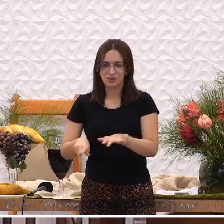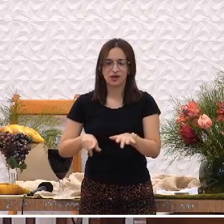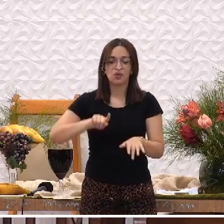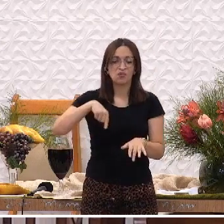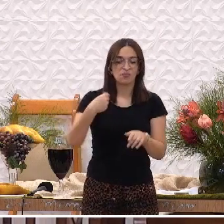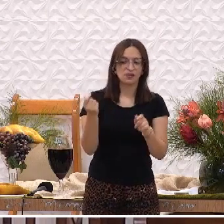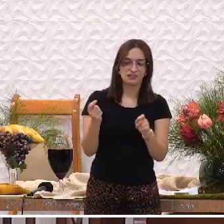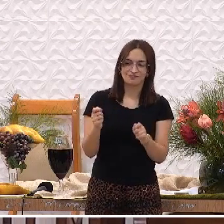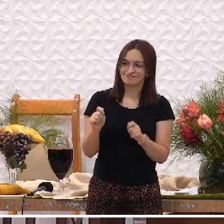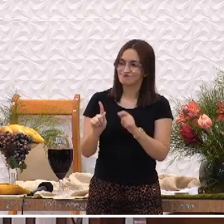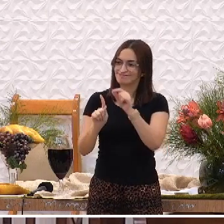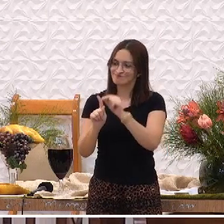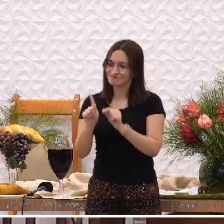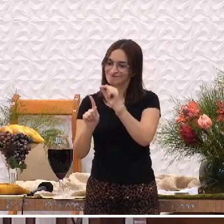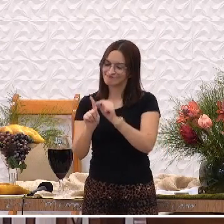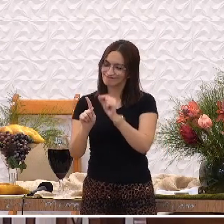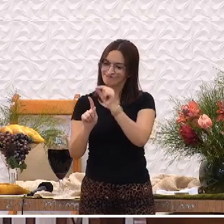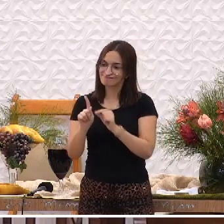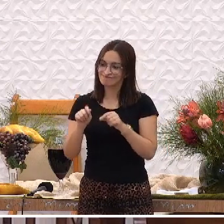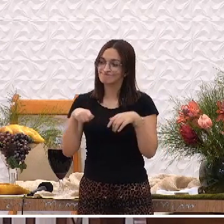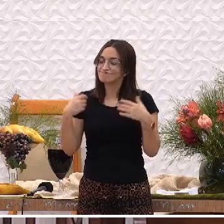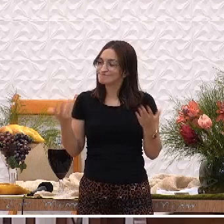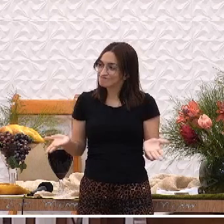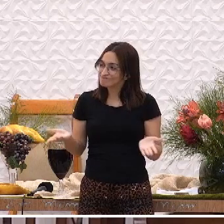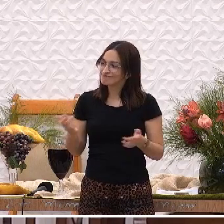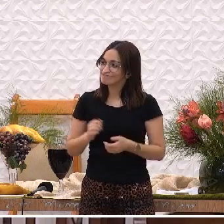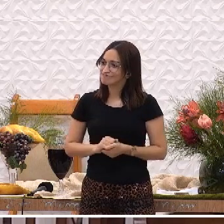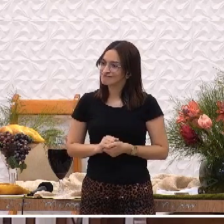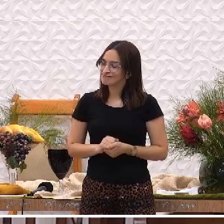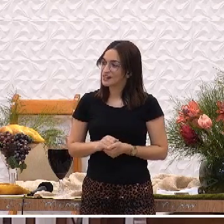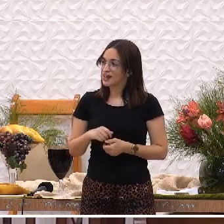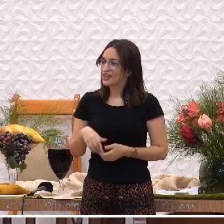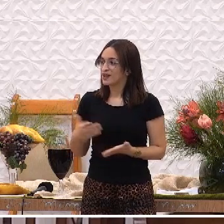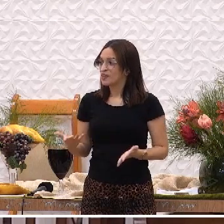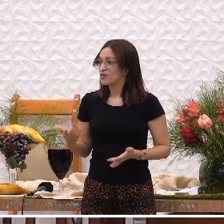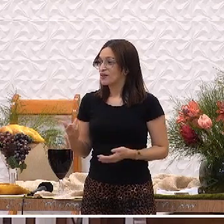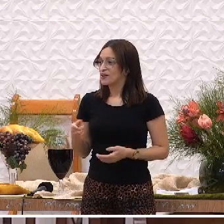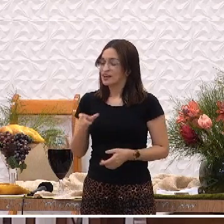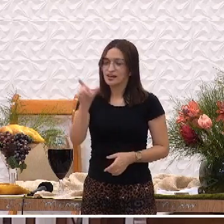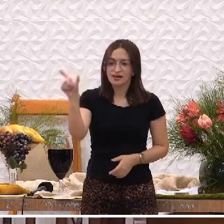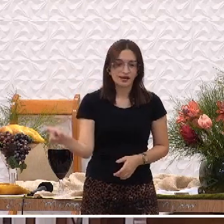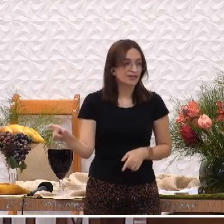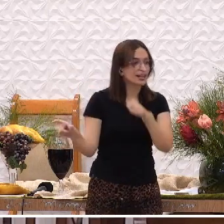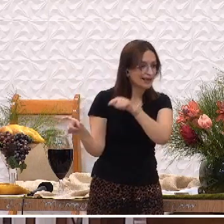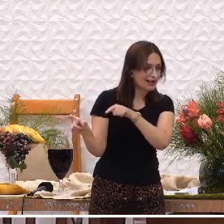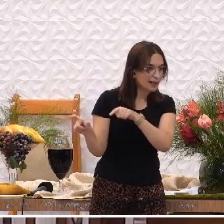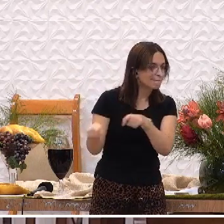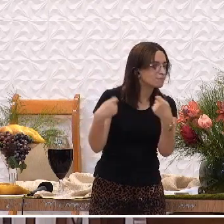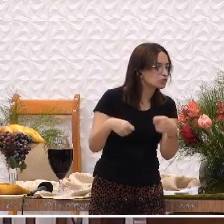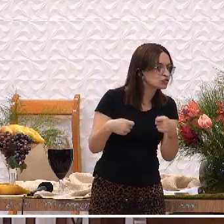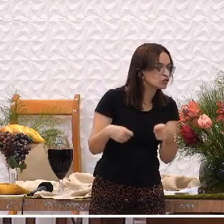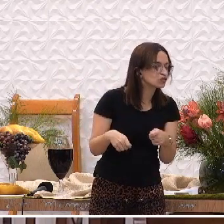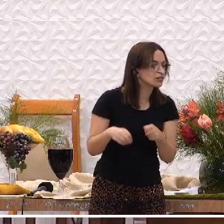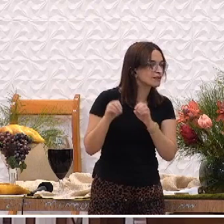gente só chega assim, fulaninho, essa pessoa aqui tá procurando uma pessoa para ser discipulada e tal, e ela escolheu você. E